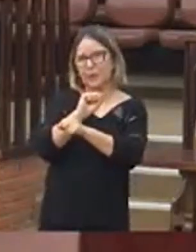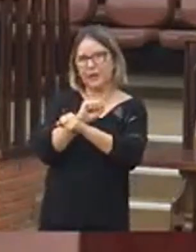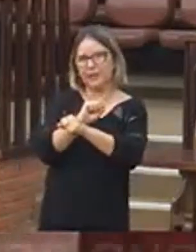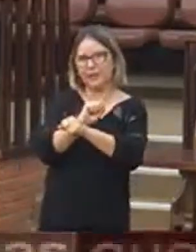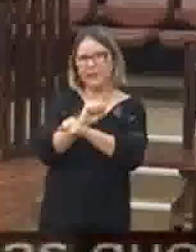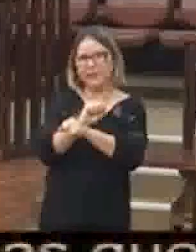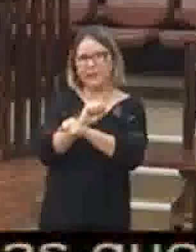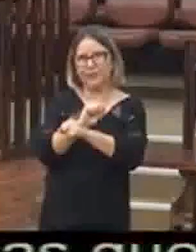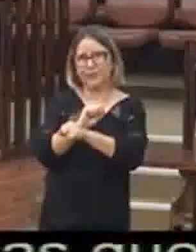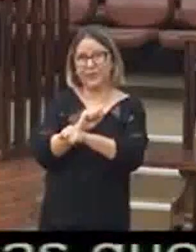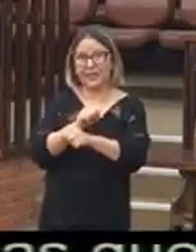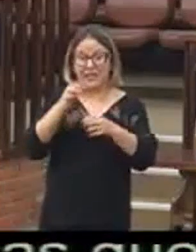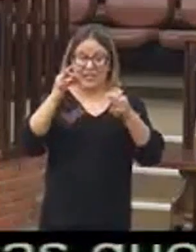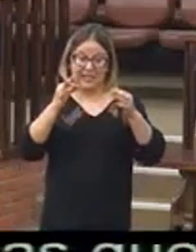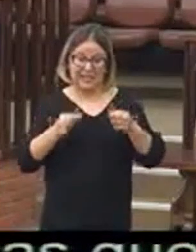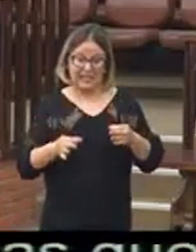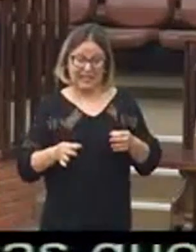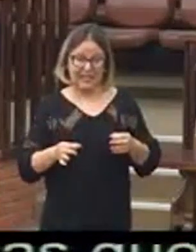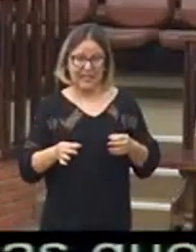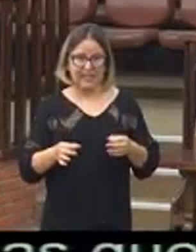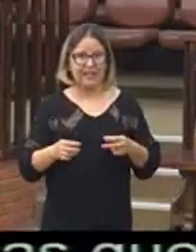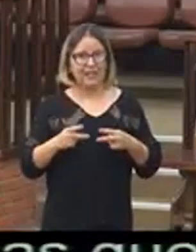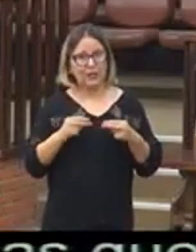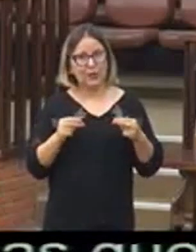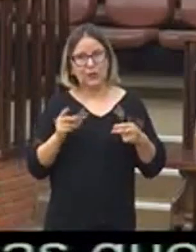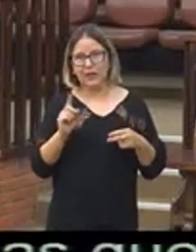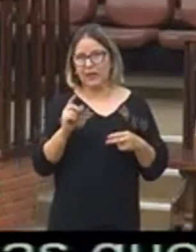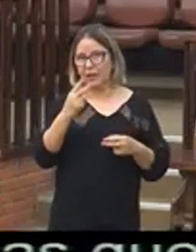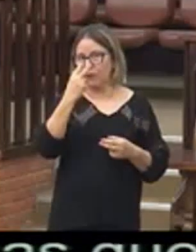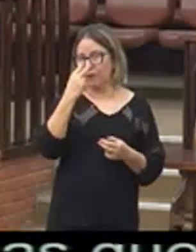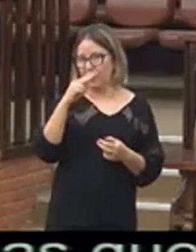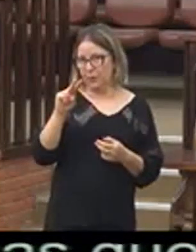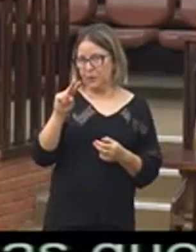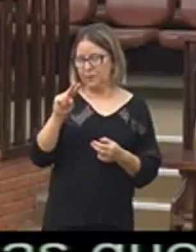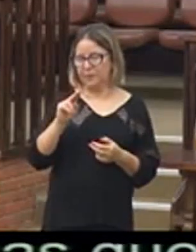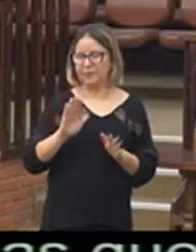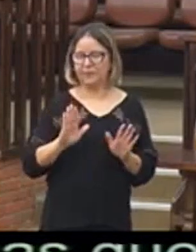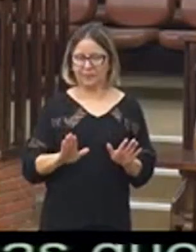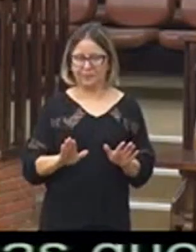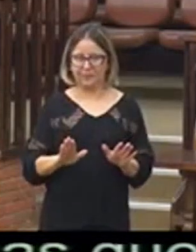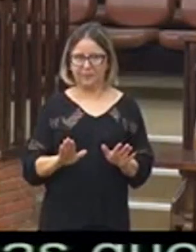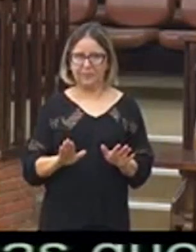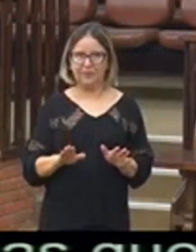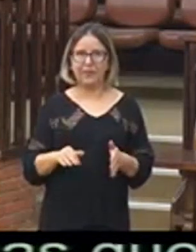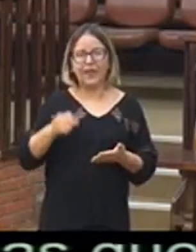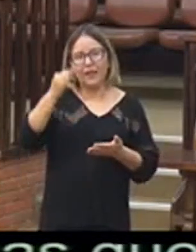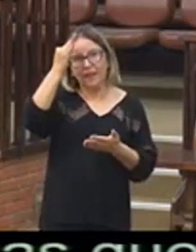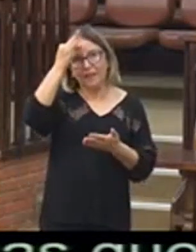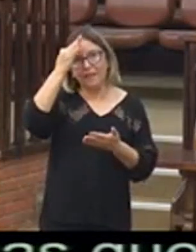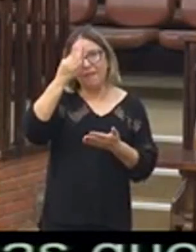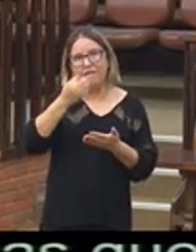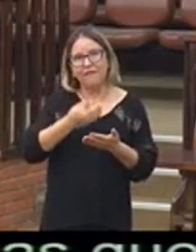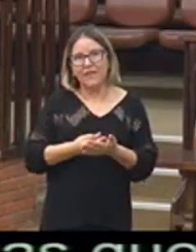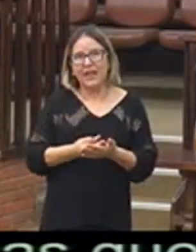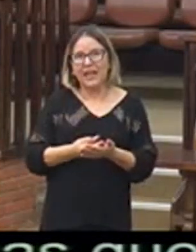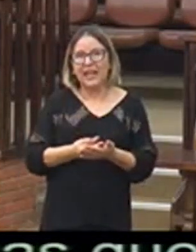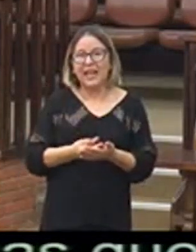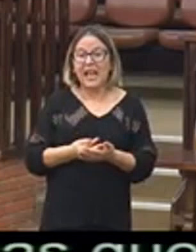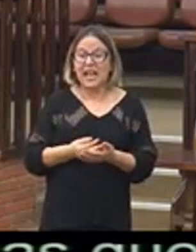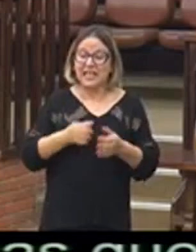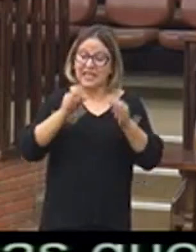a convicção de fatos que se não veem. A fé é